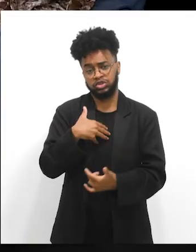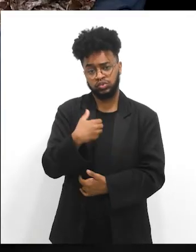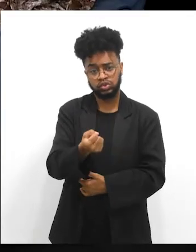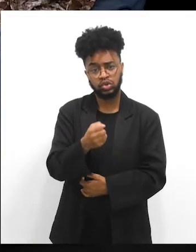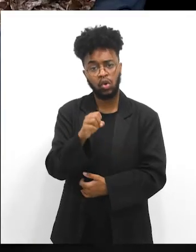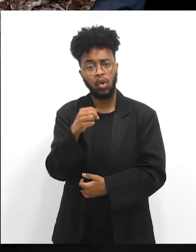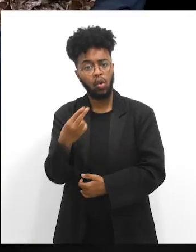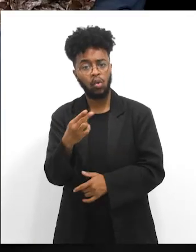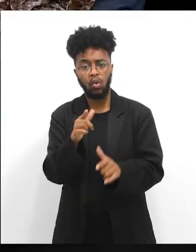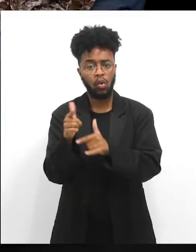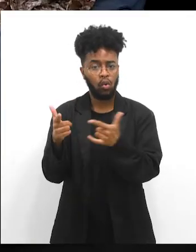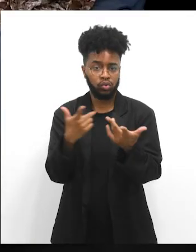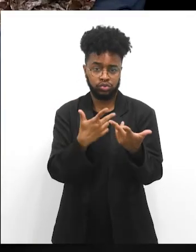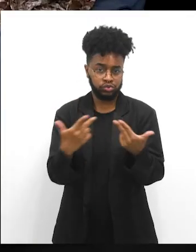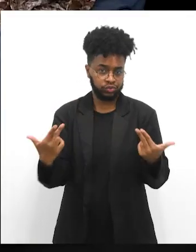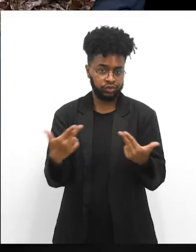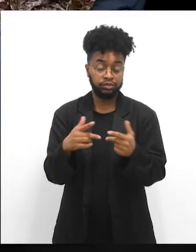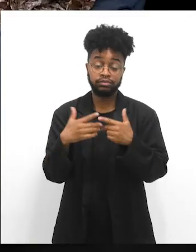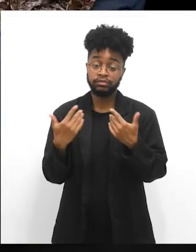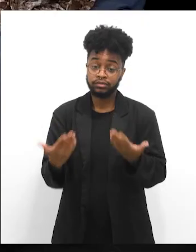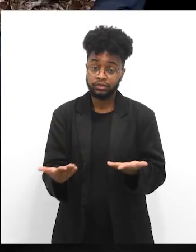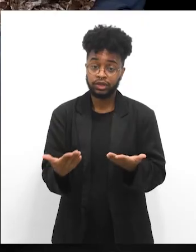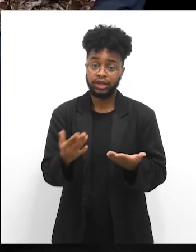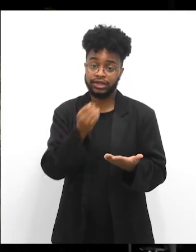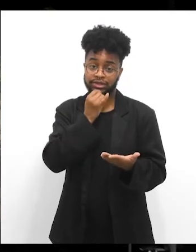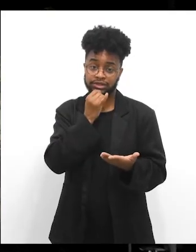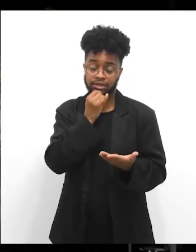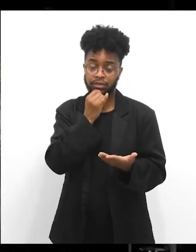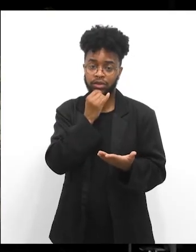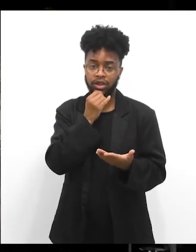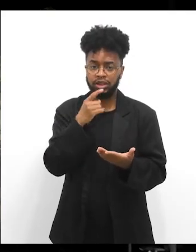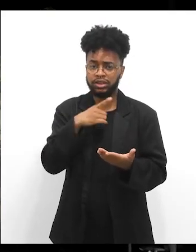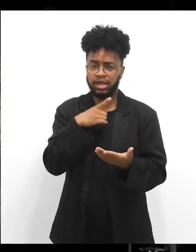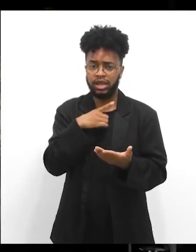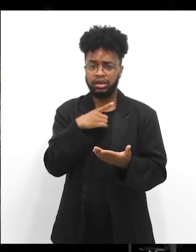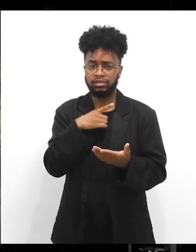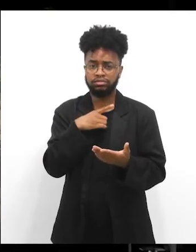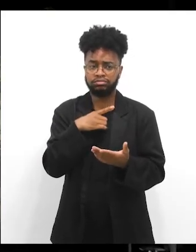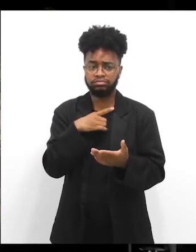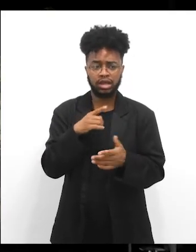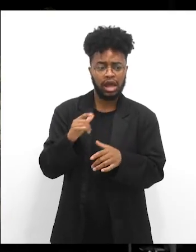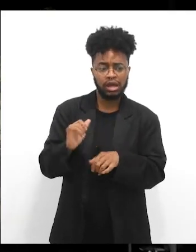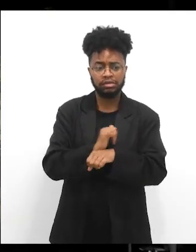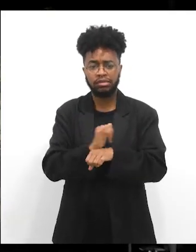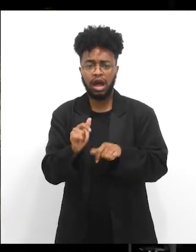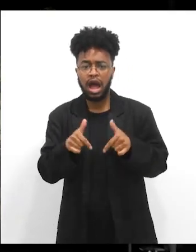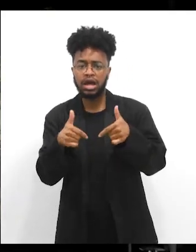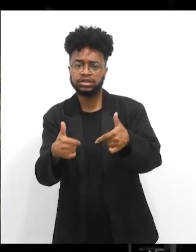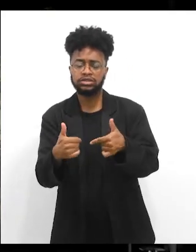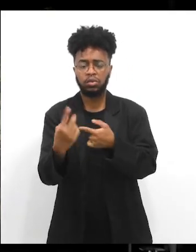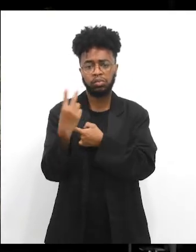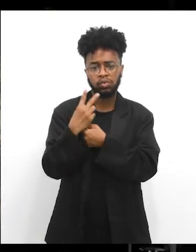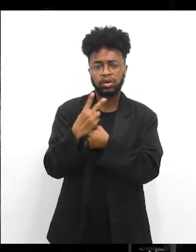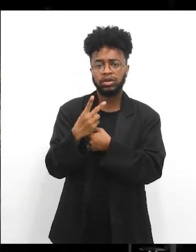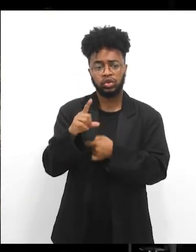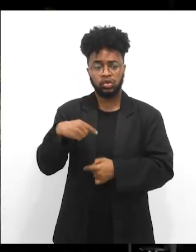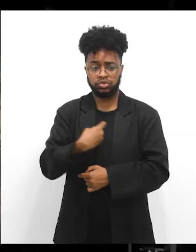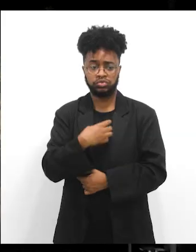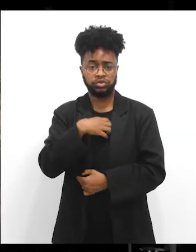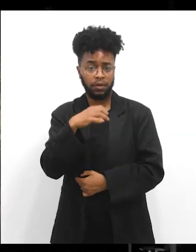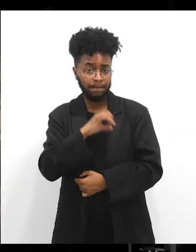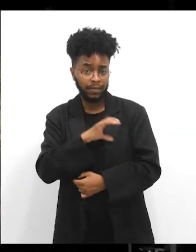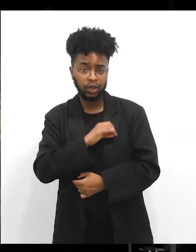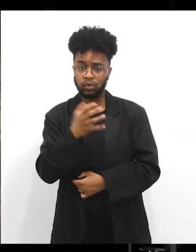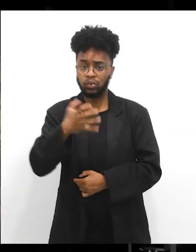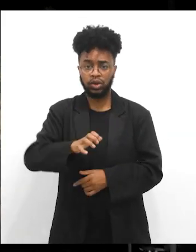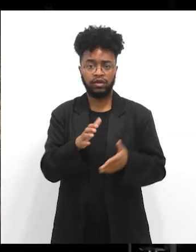ato impensado do suicídio e outros casos. Então, esse instinto de preservação vai fazer com que a gente realmente tema, que a gente não